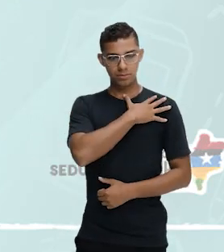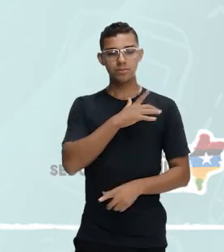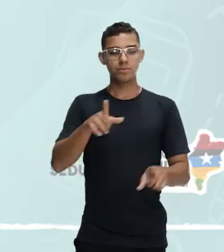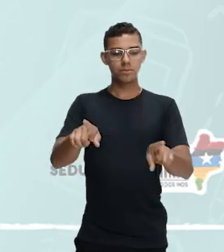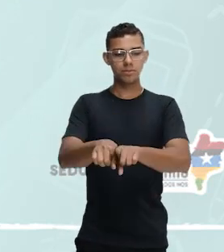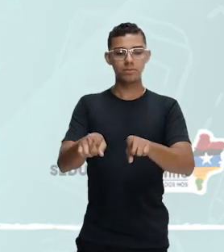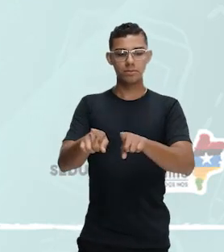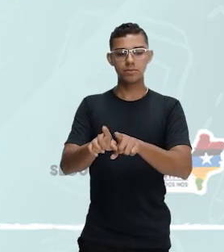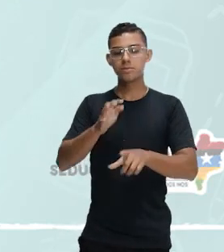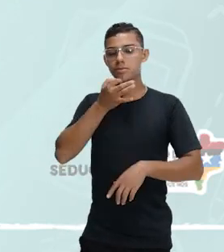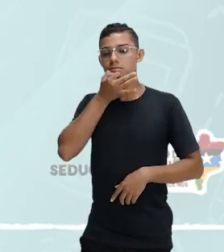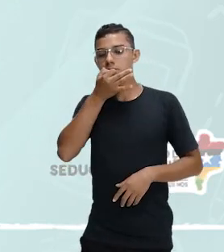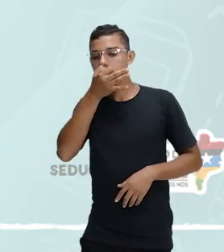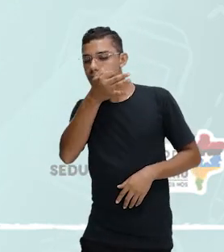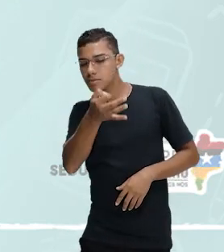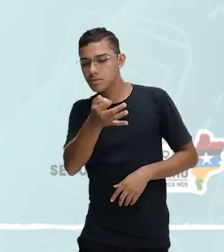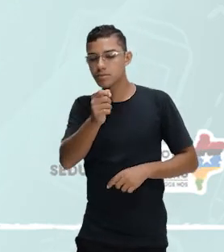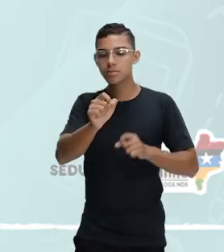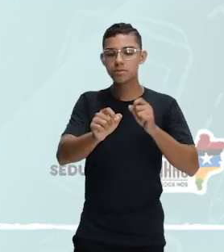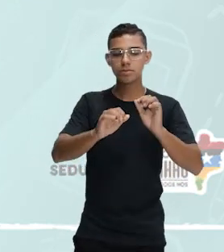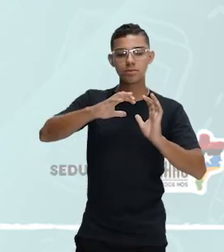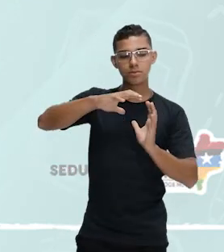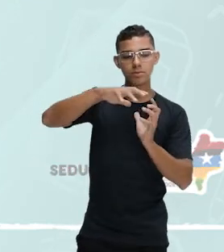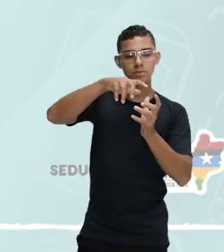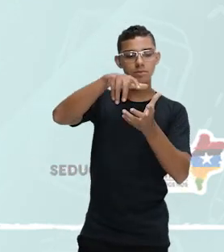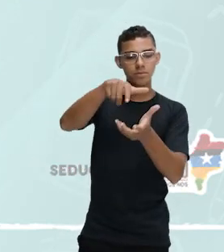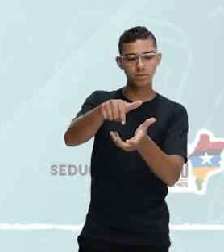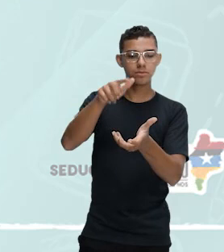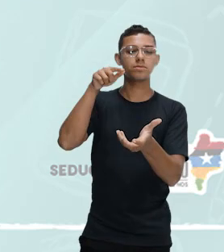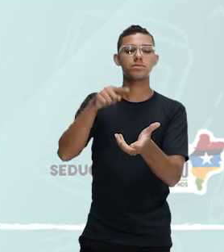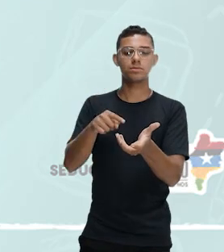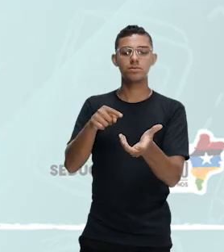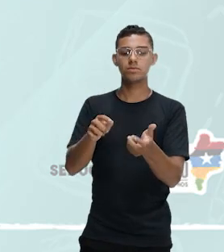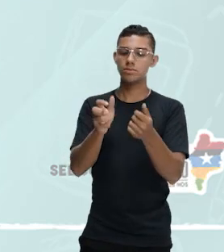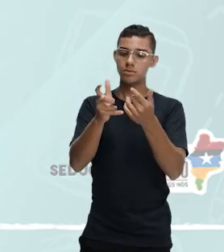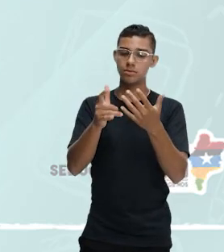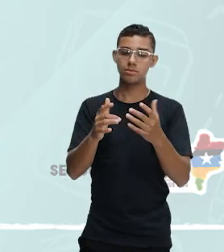a favor da esfericidade da Terra, já que a